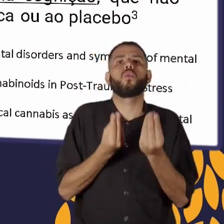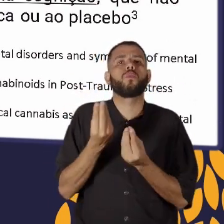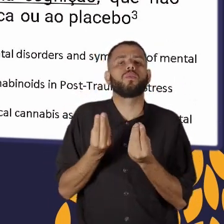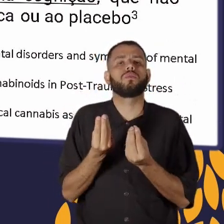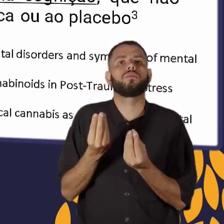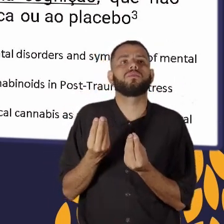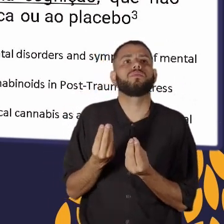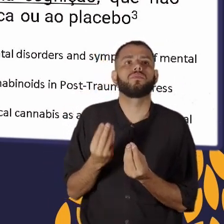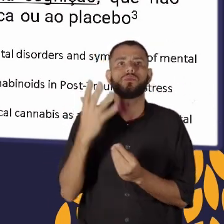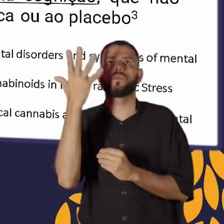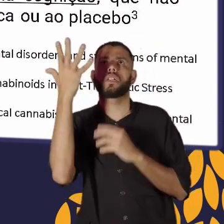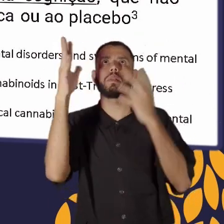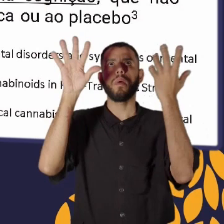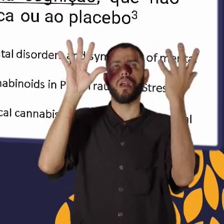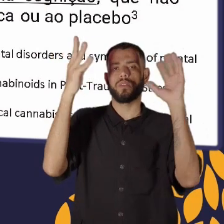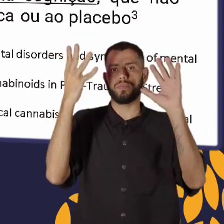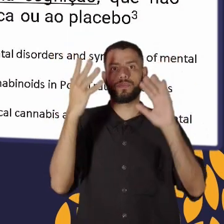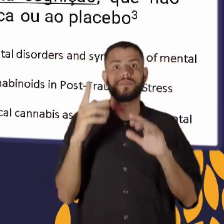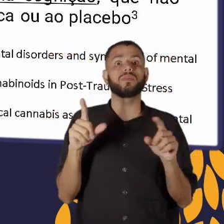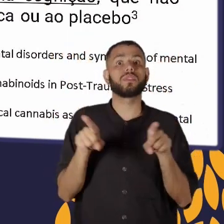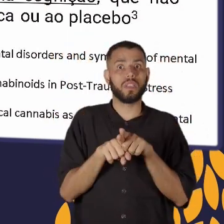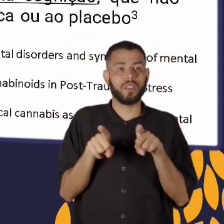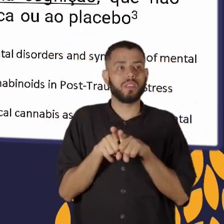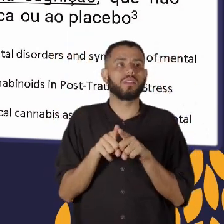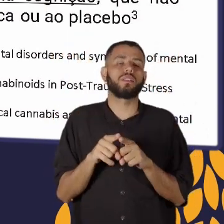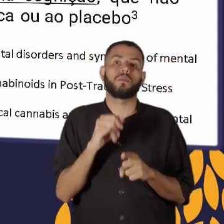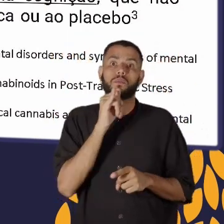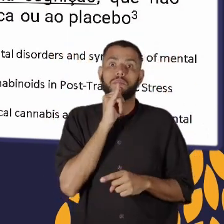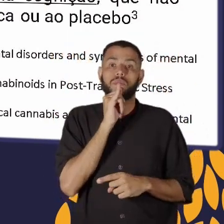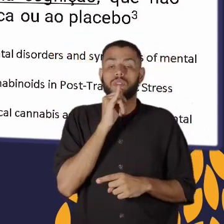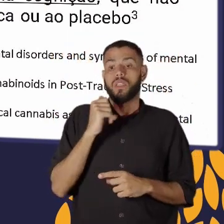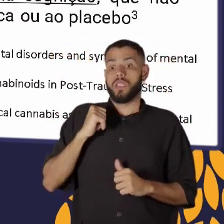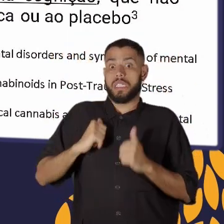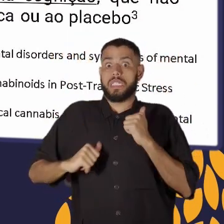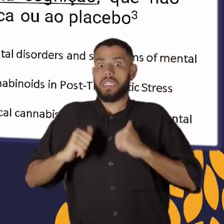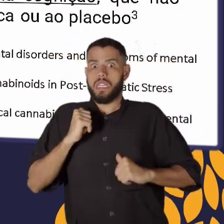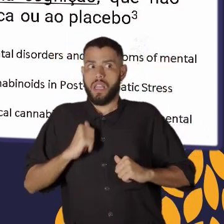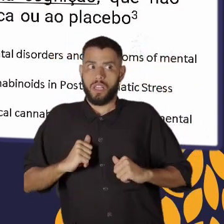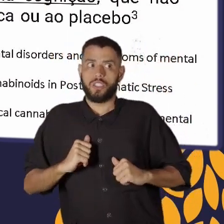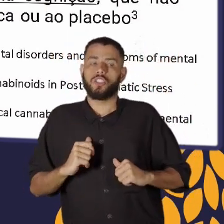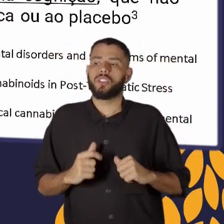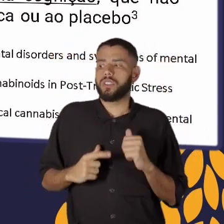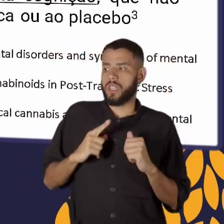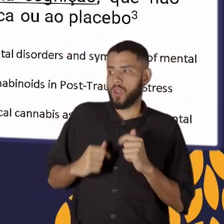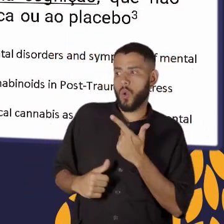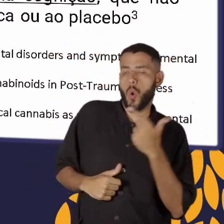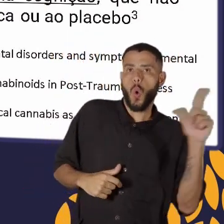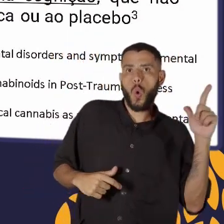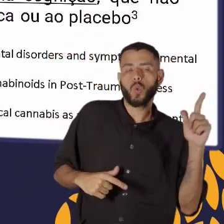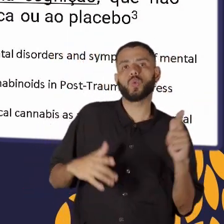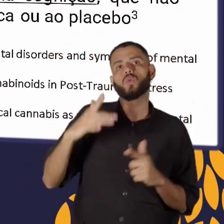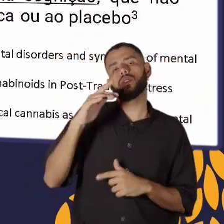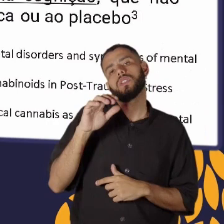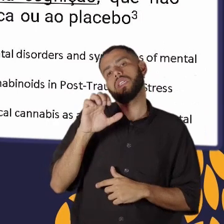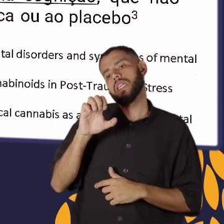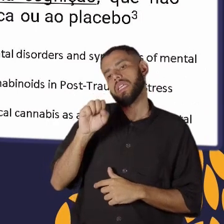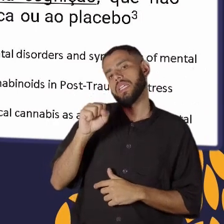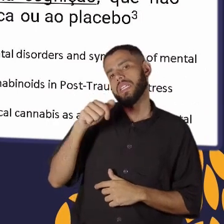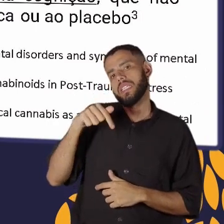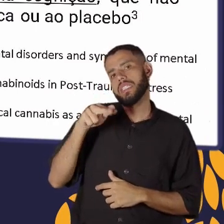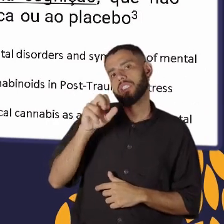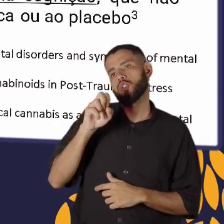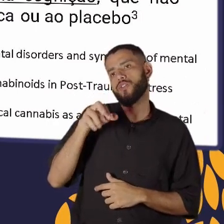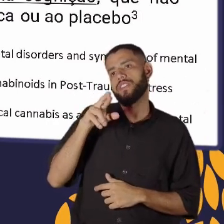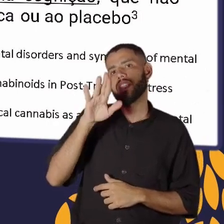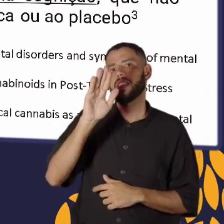O que se observa são os estudos que têm a ansiedade como um desfecho secundário em outros transtornos, por exemplo, esquizofrenia ou mesmo outros